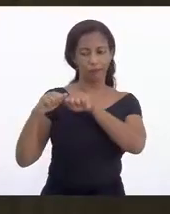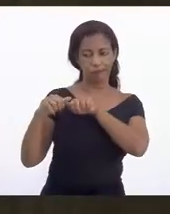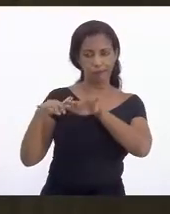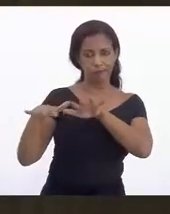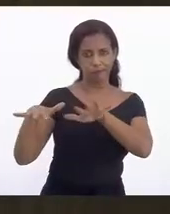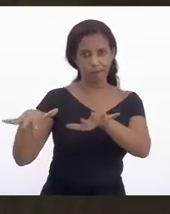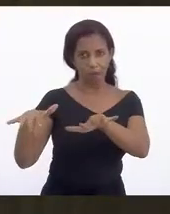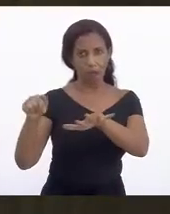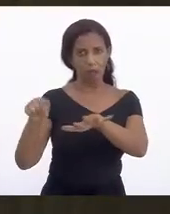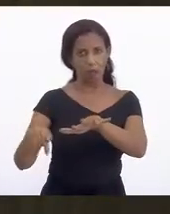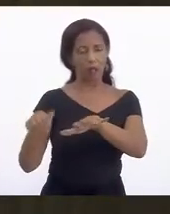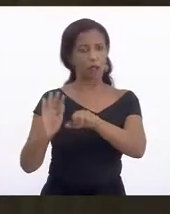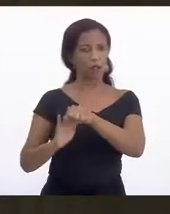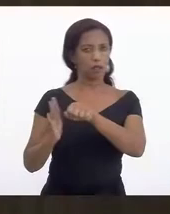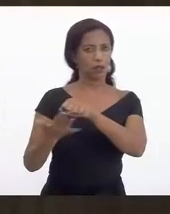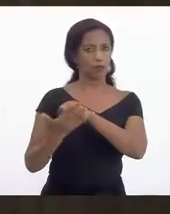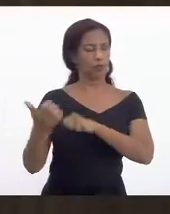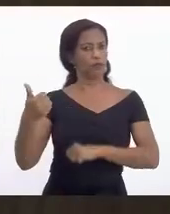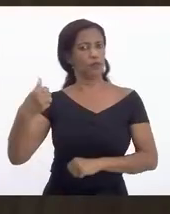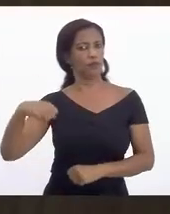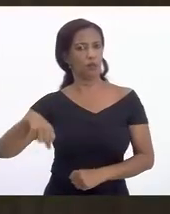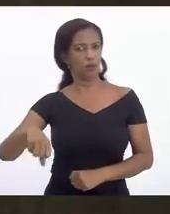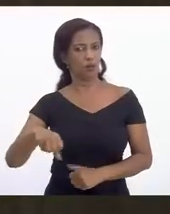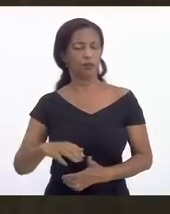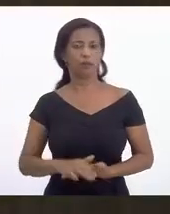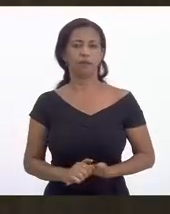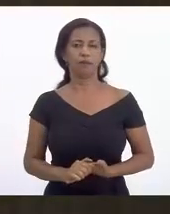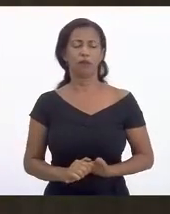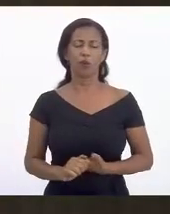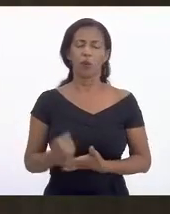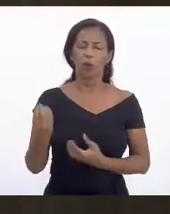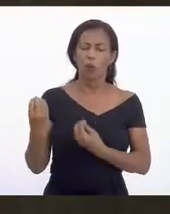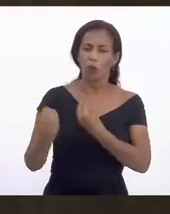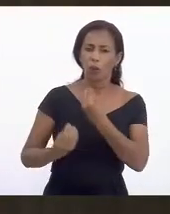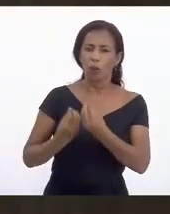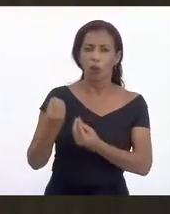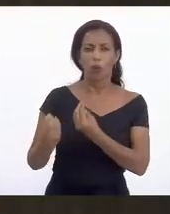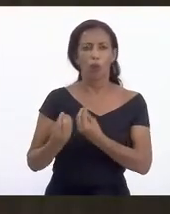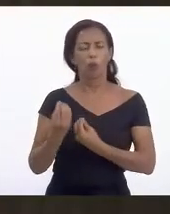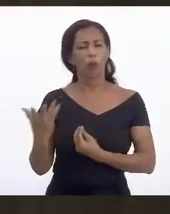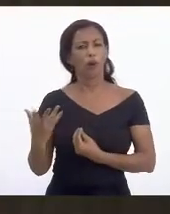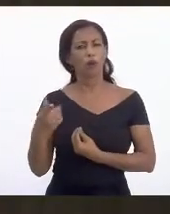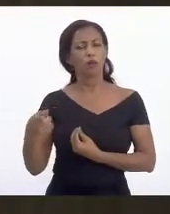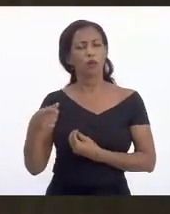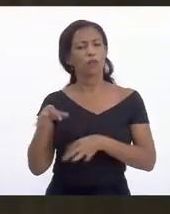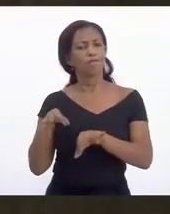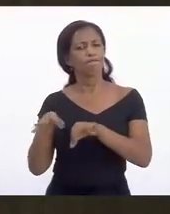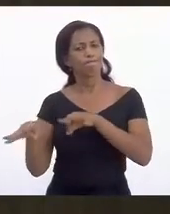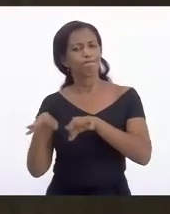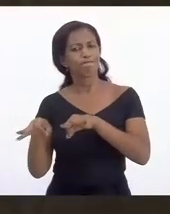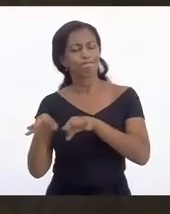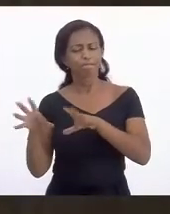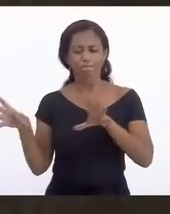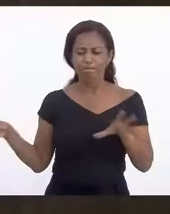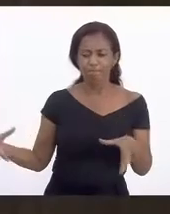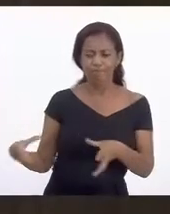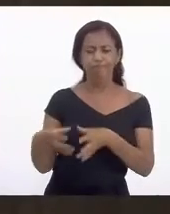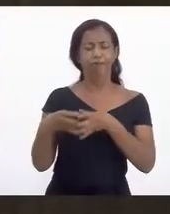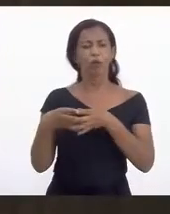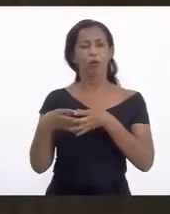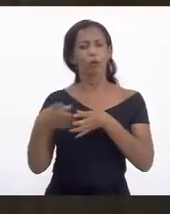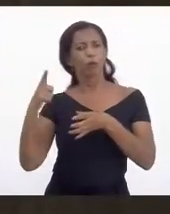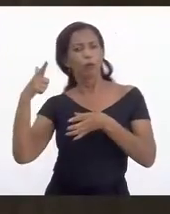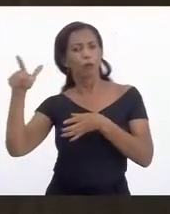pandemia da Covid-19, o quanto um projeto como esse faz coro com tantos